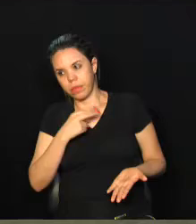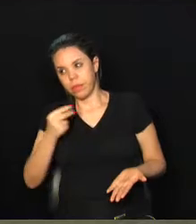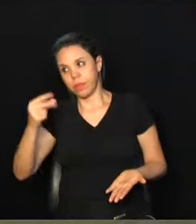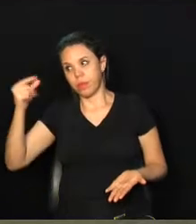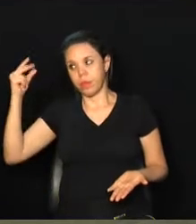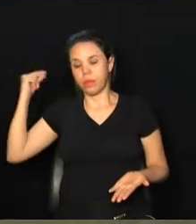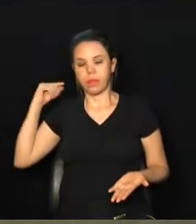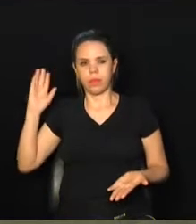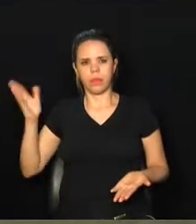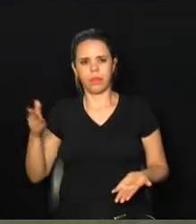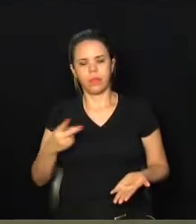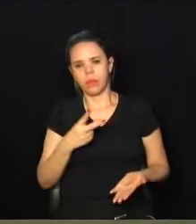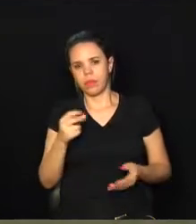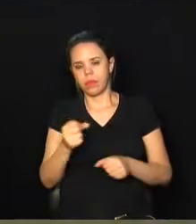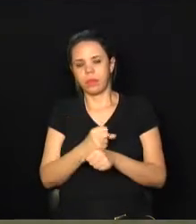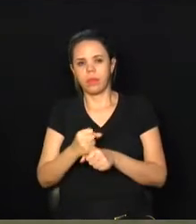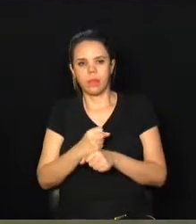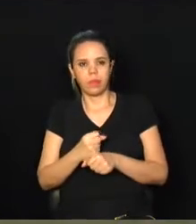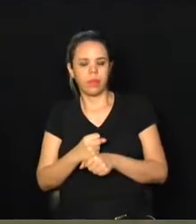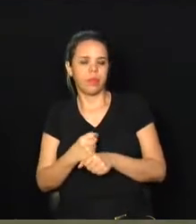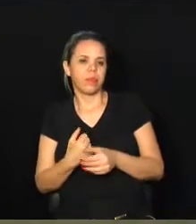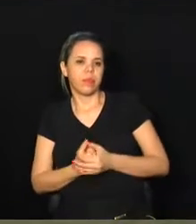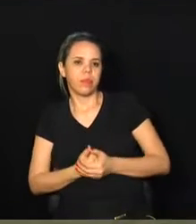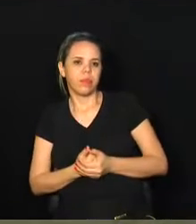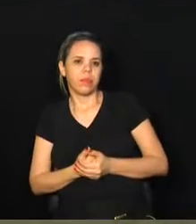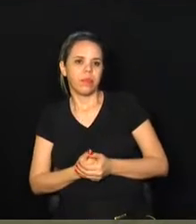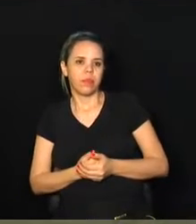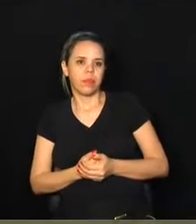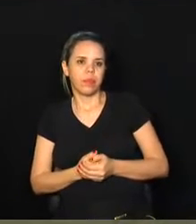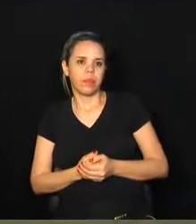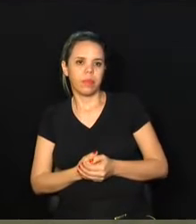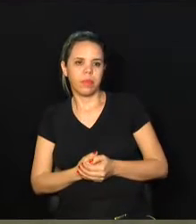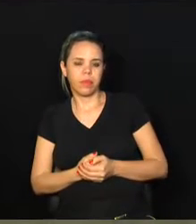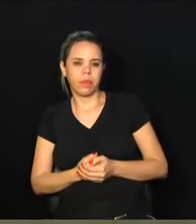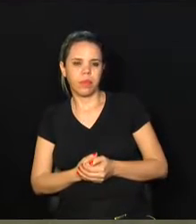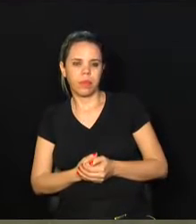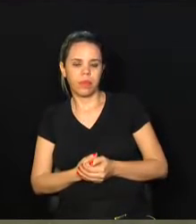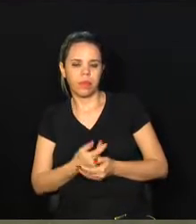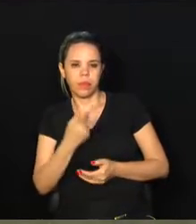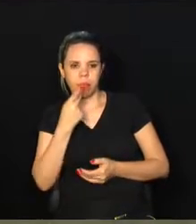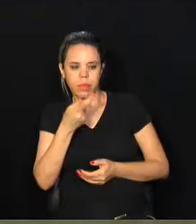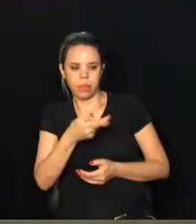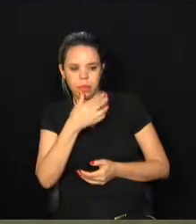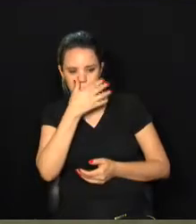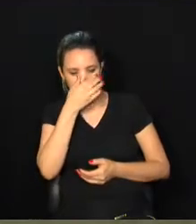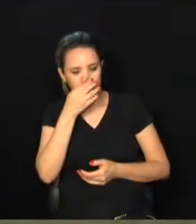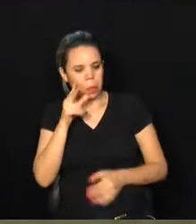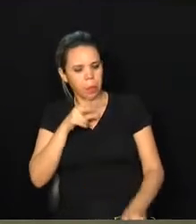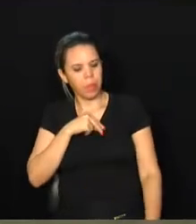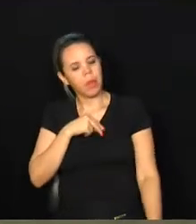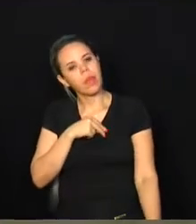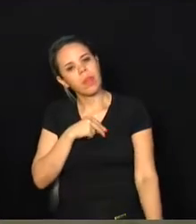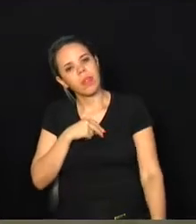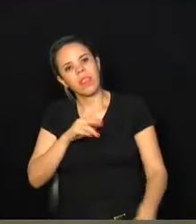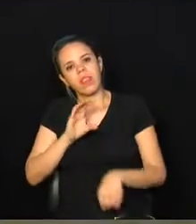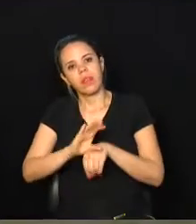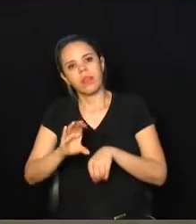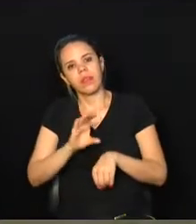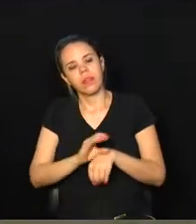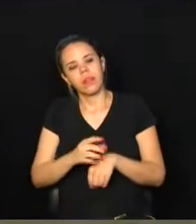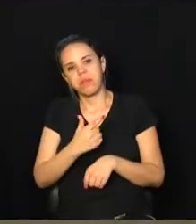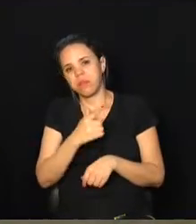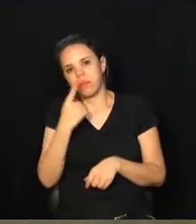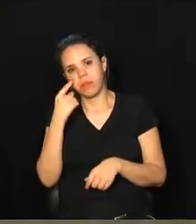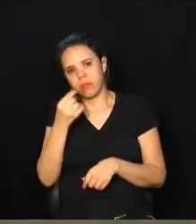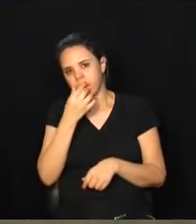época, isso já faz mais de 20 anos, faz 20 anos. Eu falei, isso aqui é demais, né? Então, eu fiz o cursinho lá, não me interessei